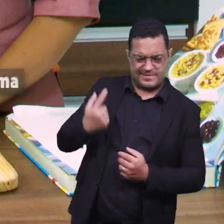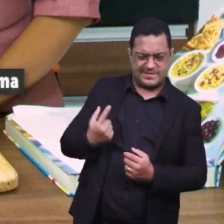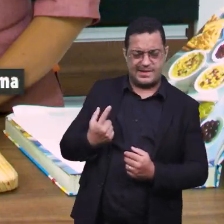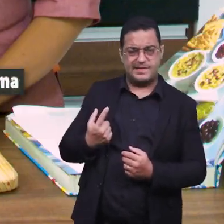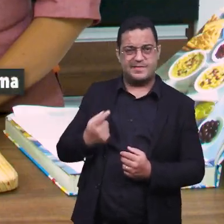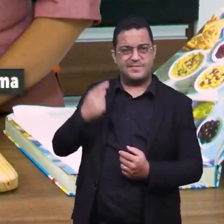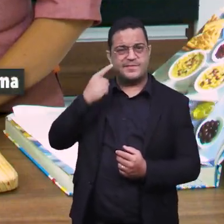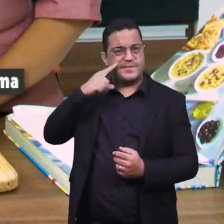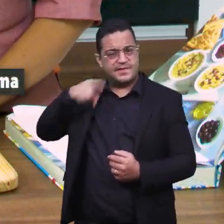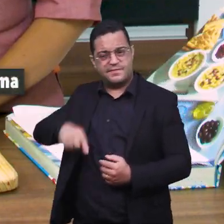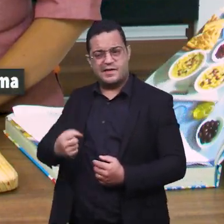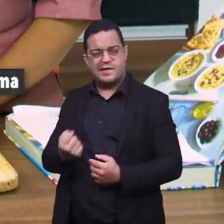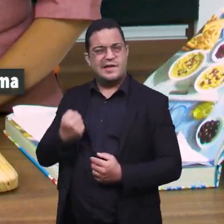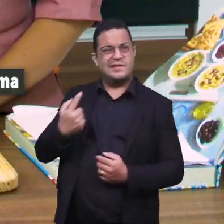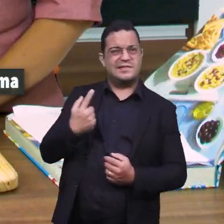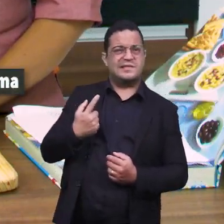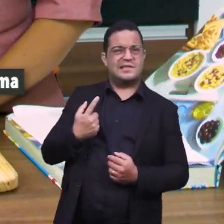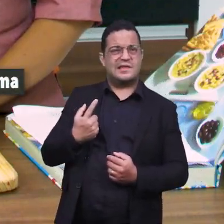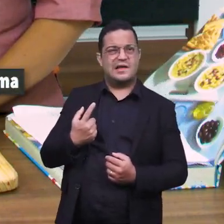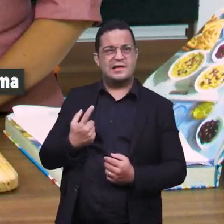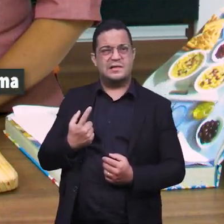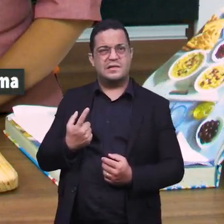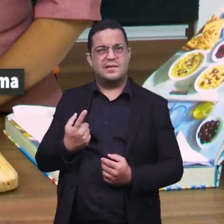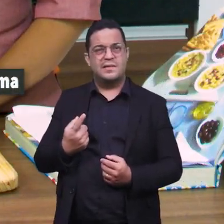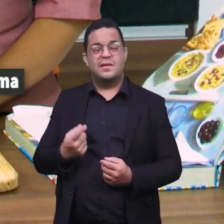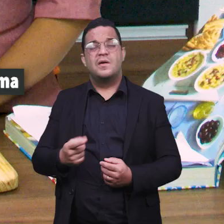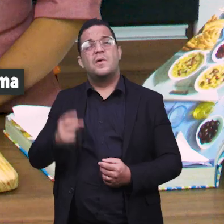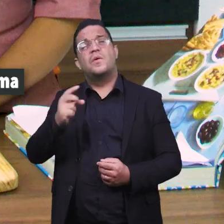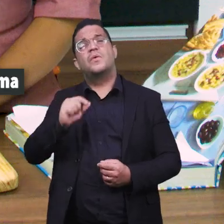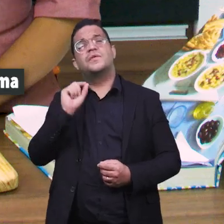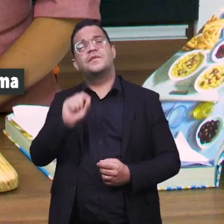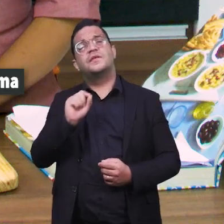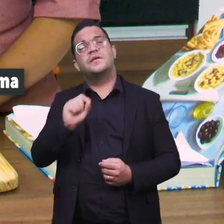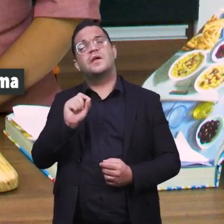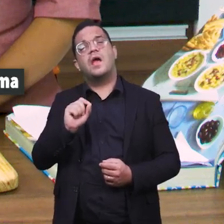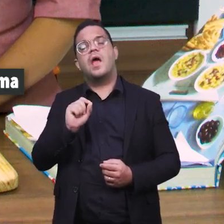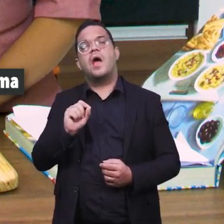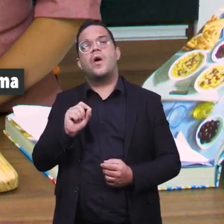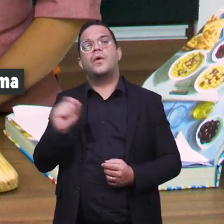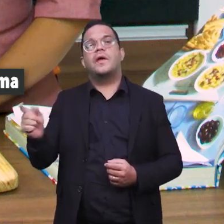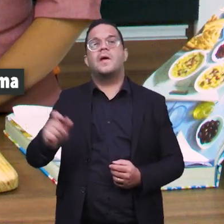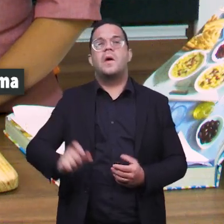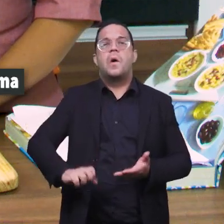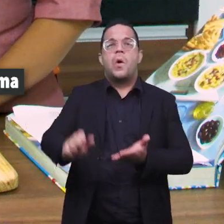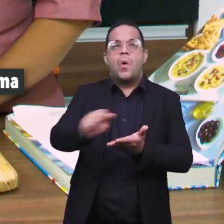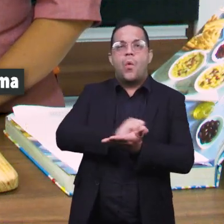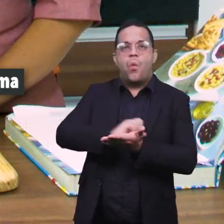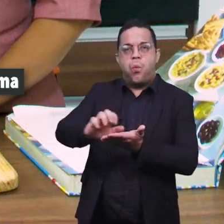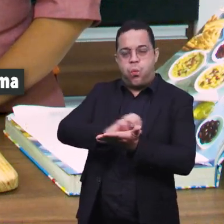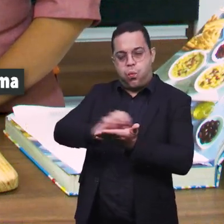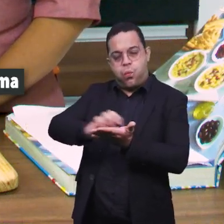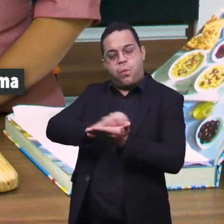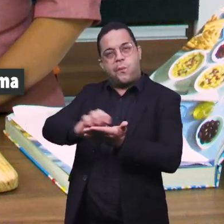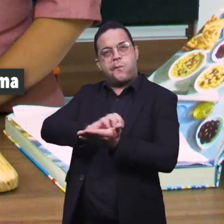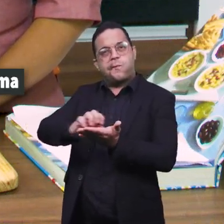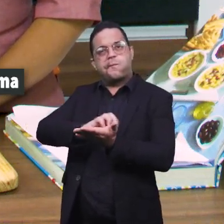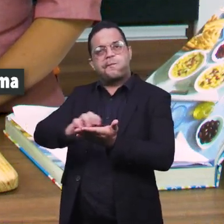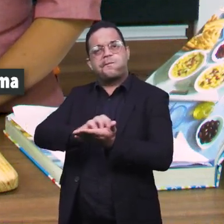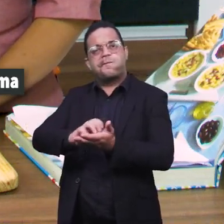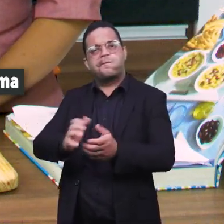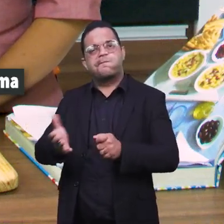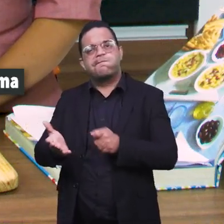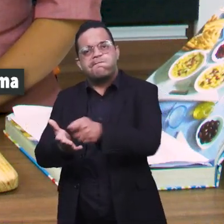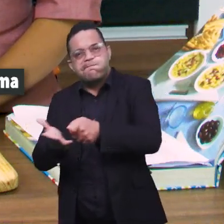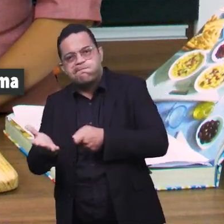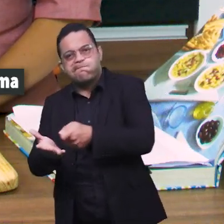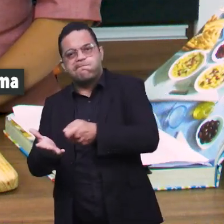que não tem aí uma cozinha toda equipada. Nada mais é, gente, do que um ralador. Mas, na verdade, ele